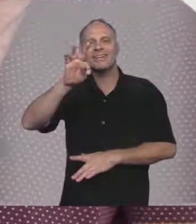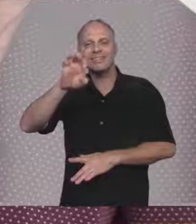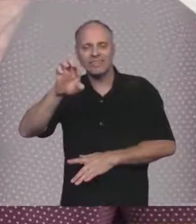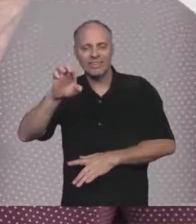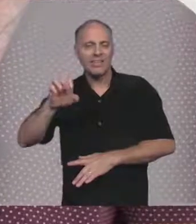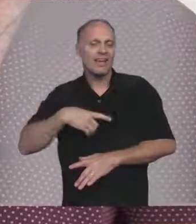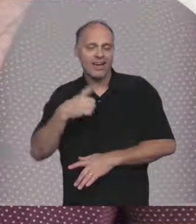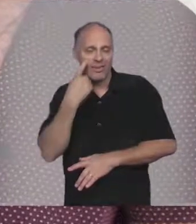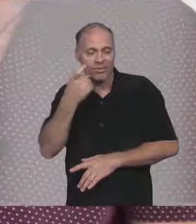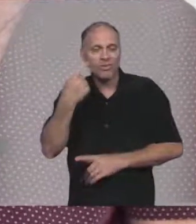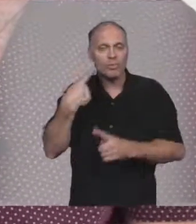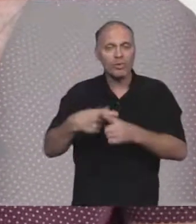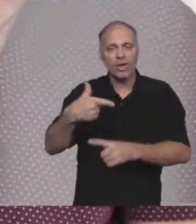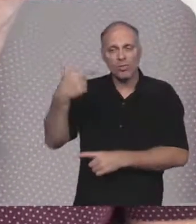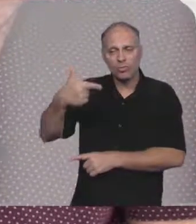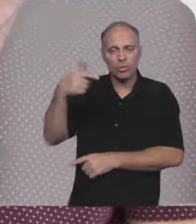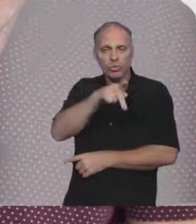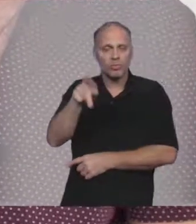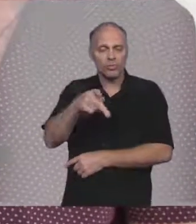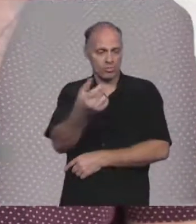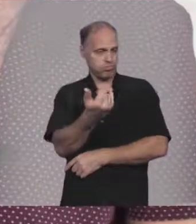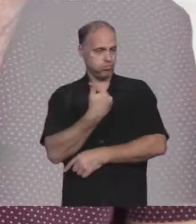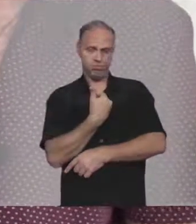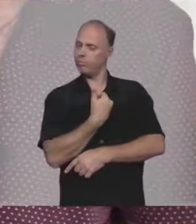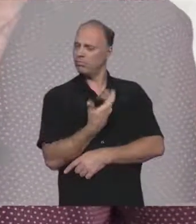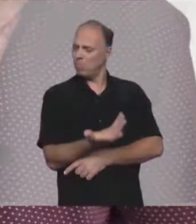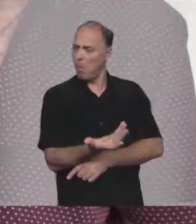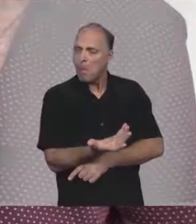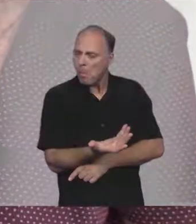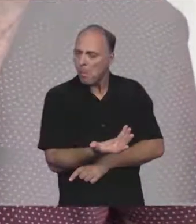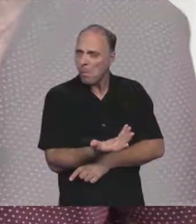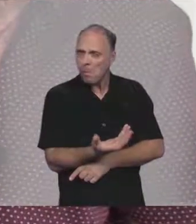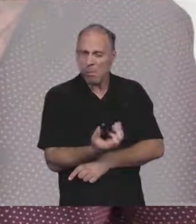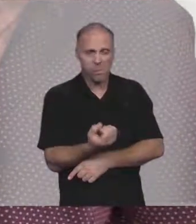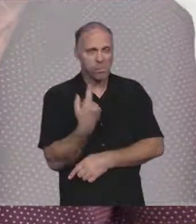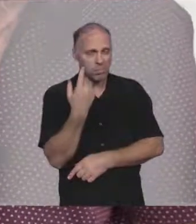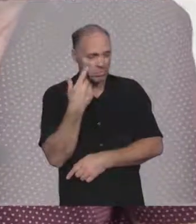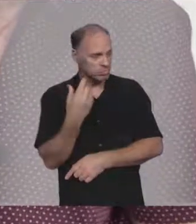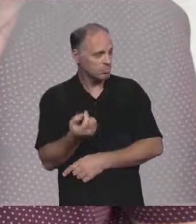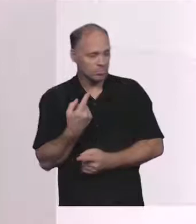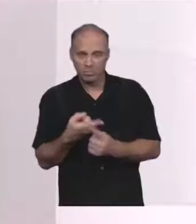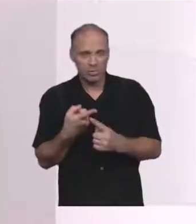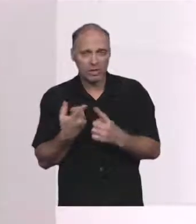E é curioso, porque foi o segundo professor que tinha me falado isso. E aí,